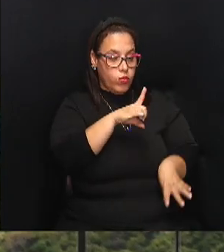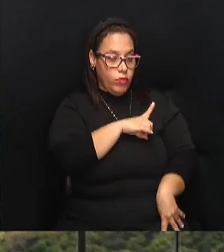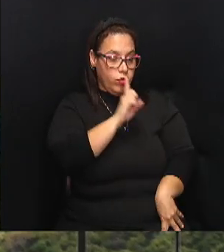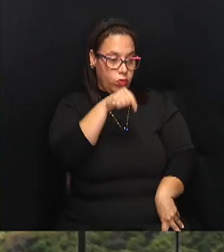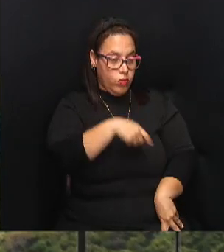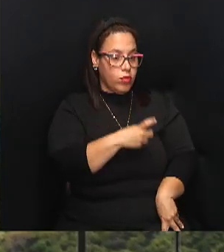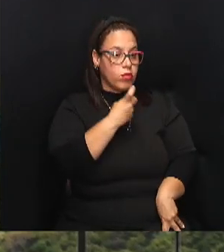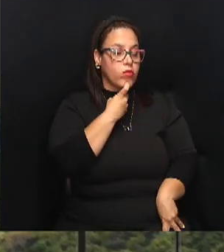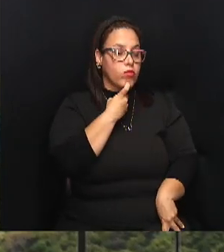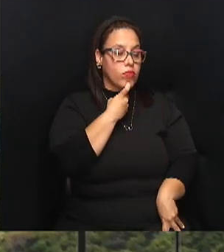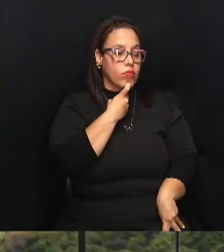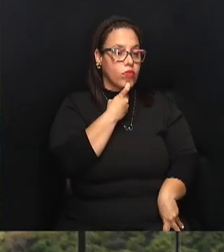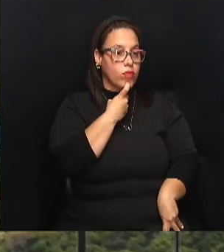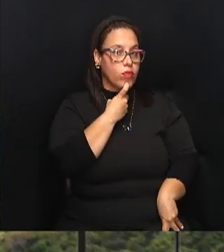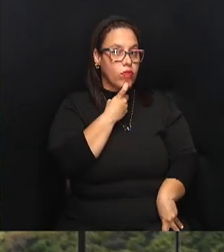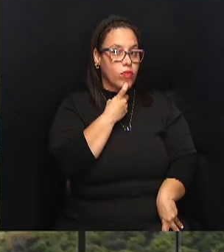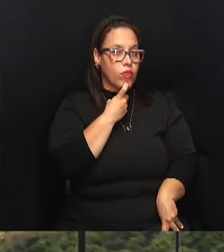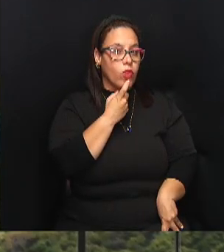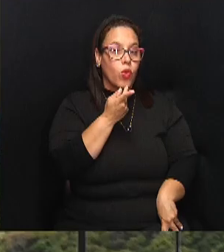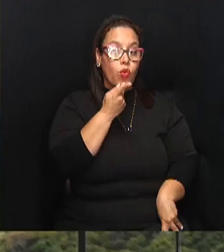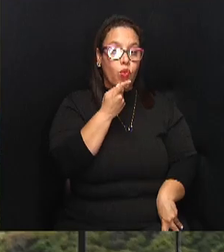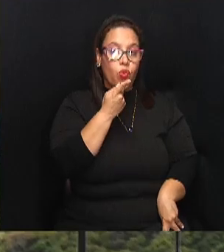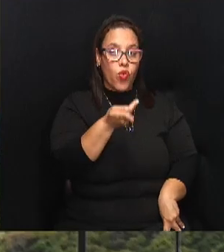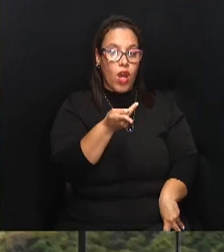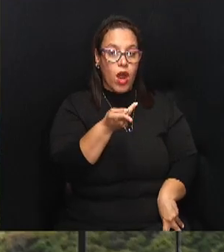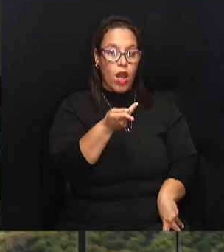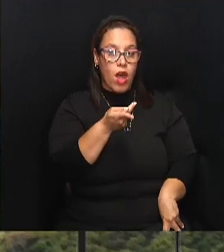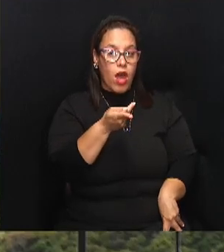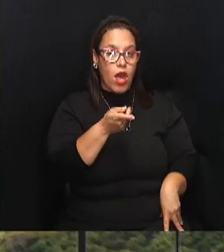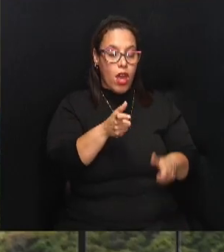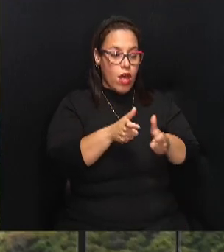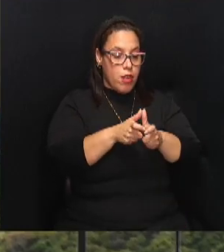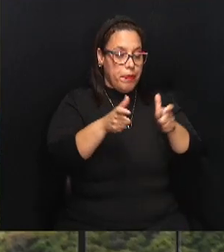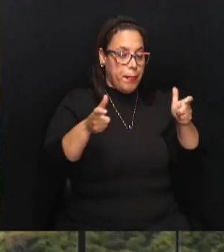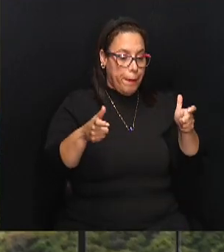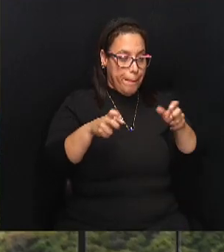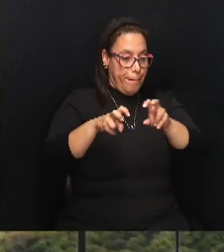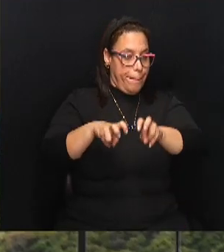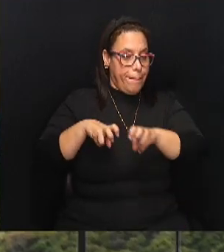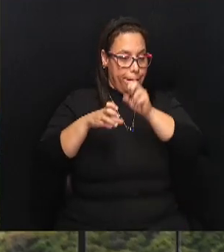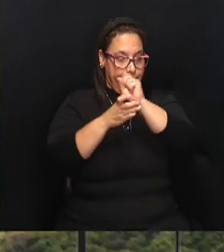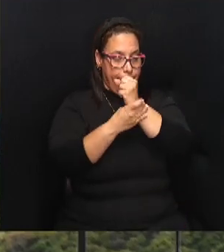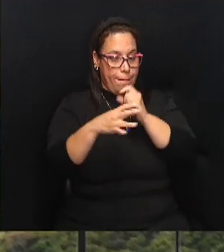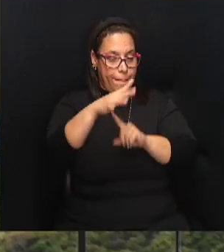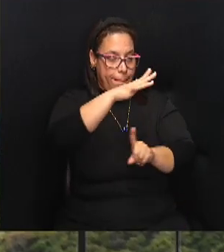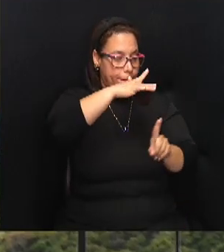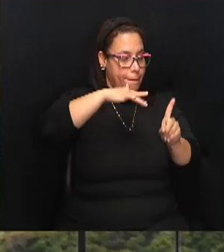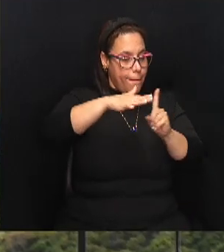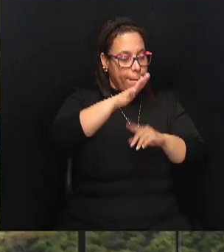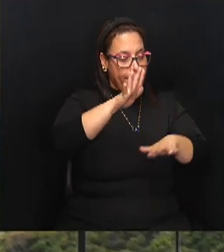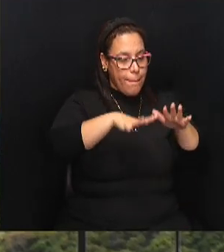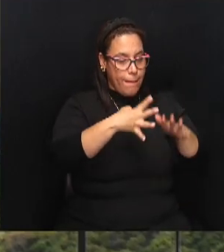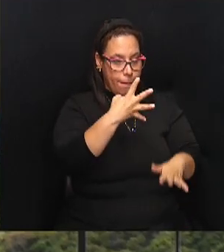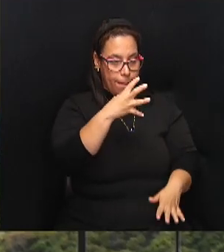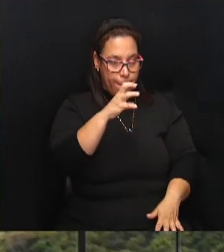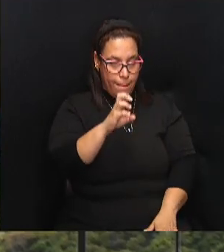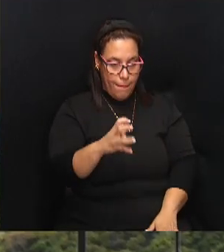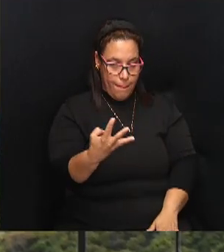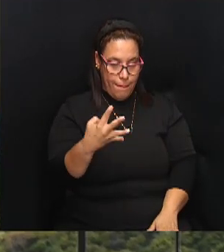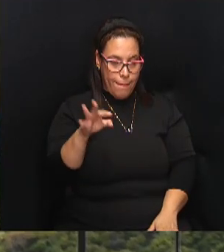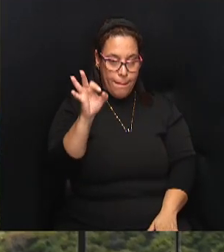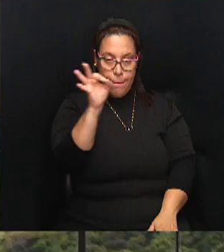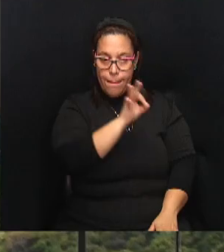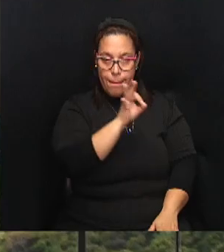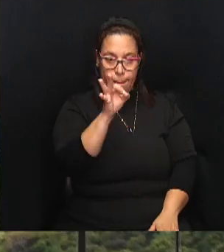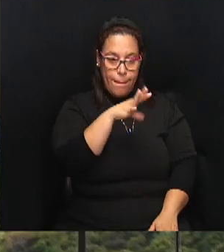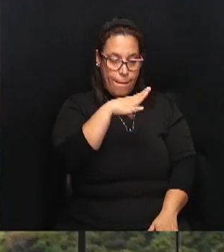no município. Falando sobre extensa área rural de proteção ambiental, aproximadamente 44%